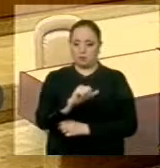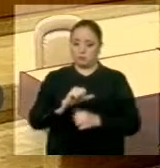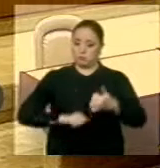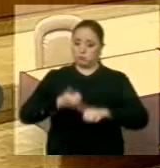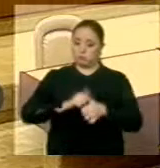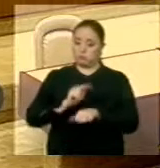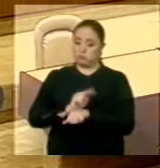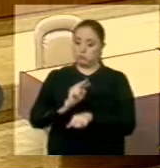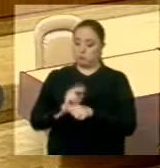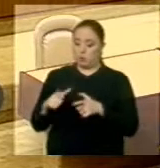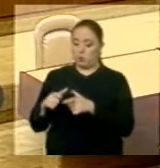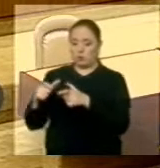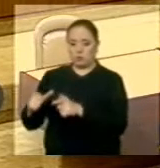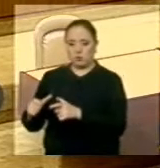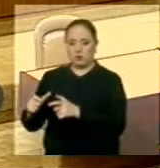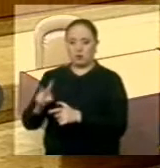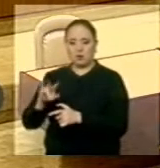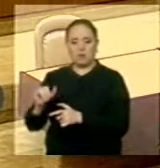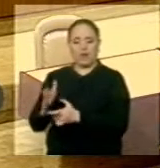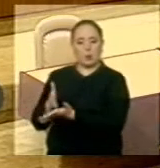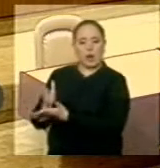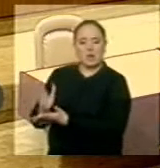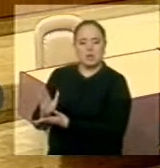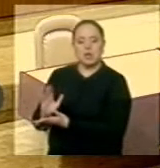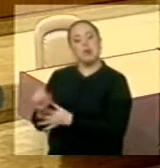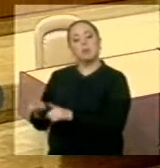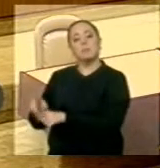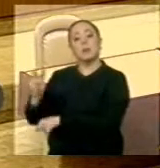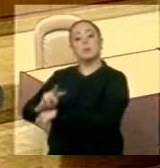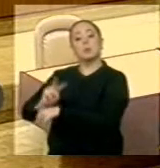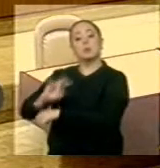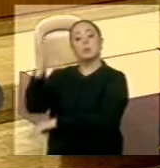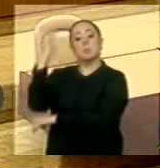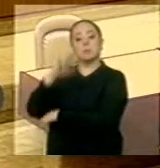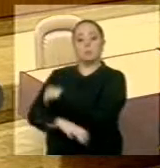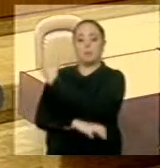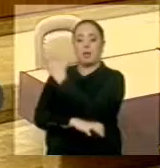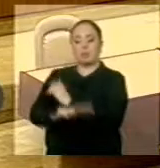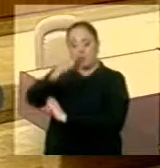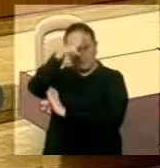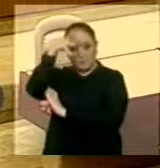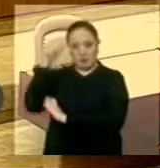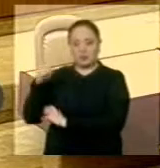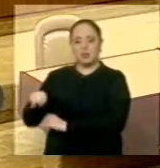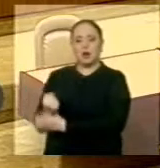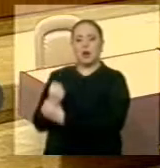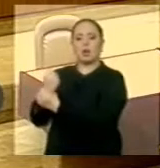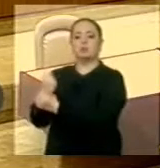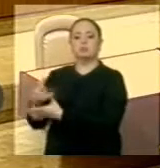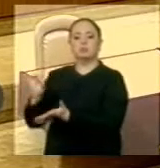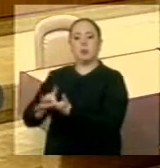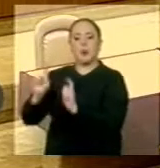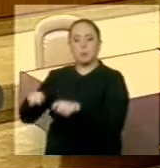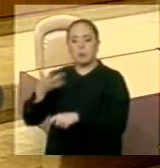pequenas propriedades a serem regularizadas e a proteção do meio ambiente amazônico, de forma a assegurar a real possibilidade